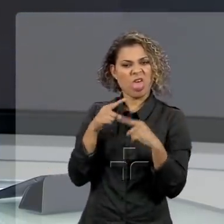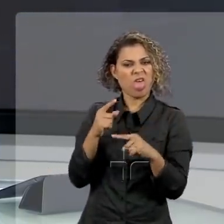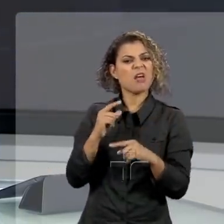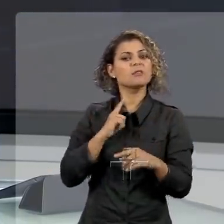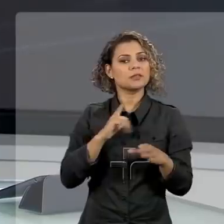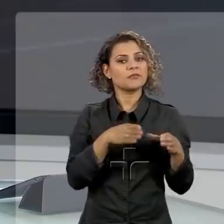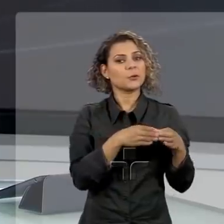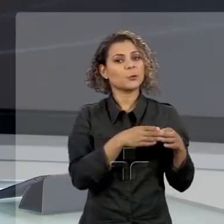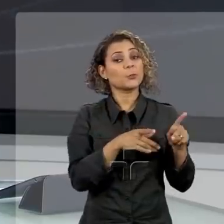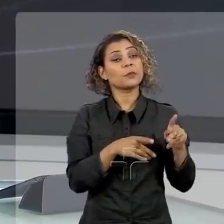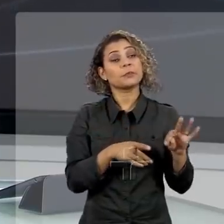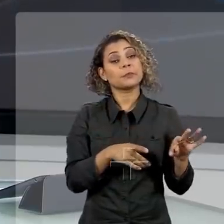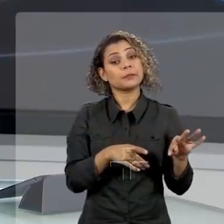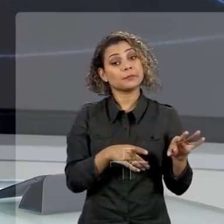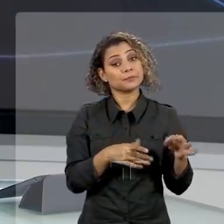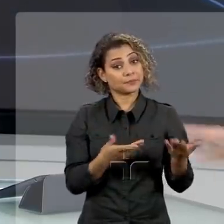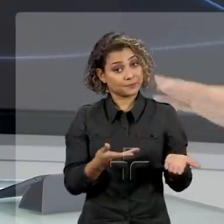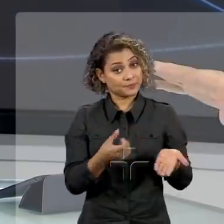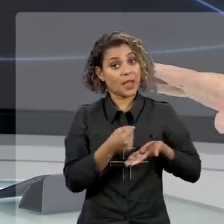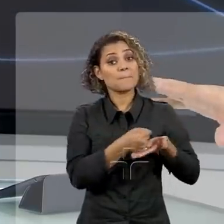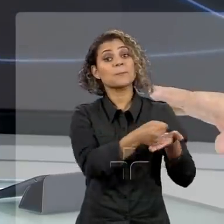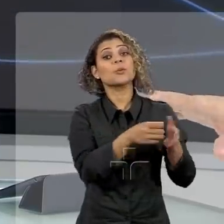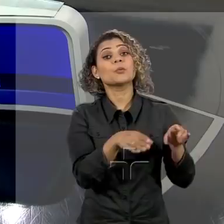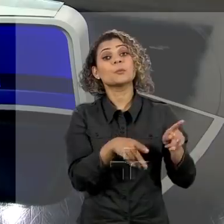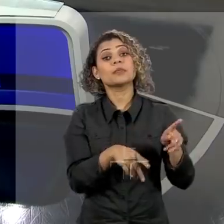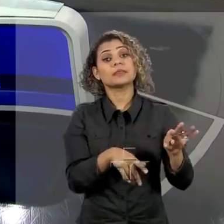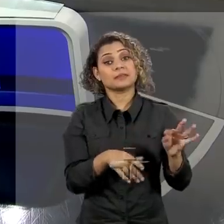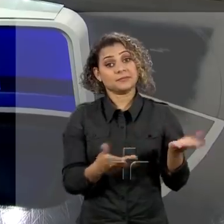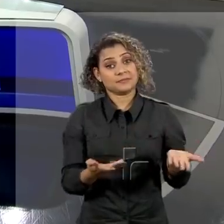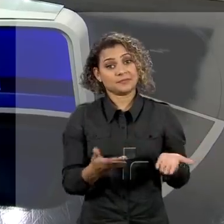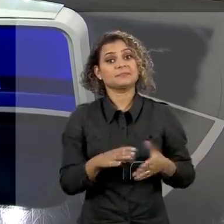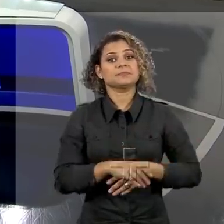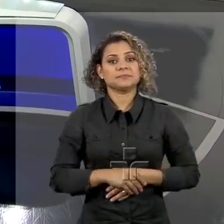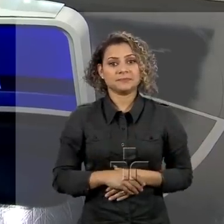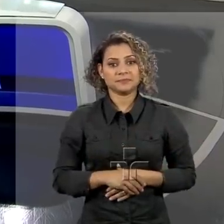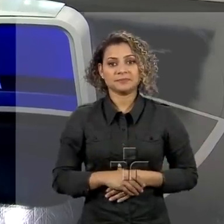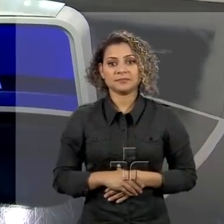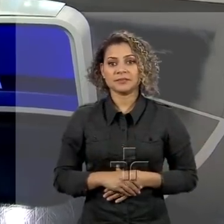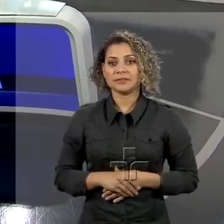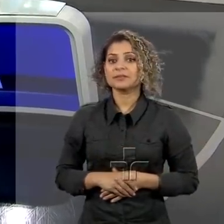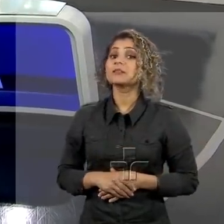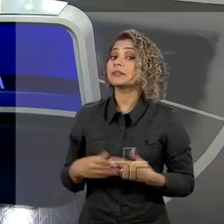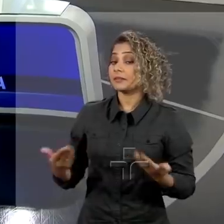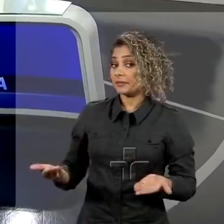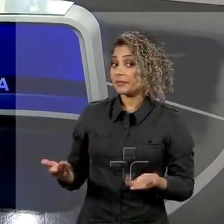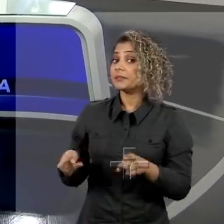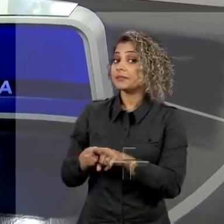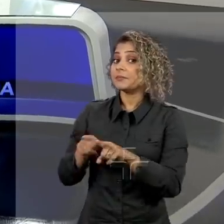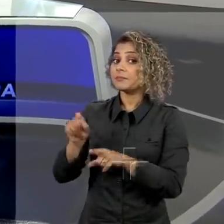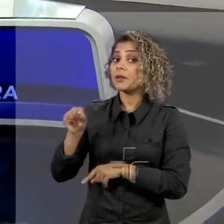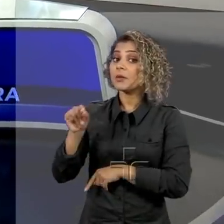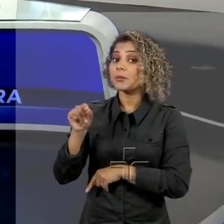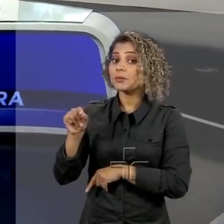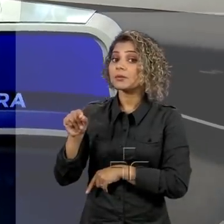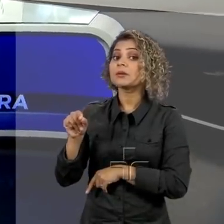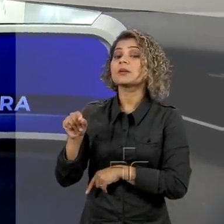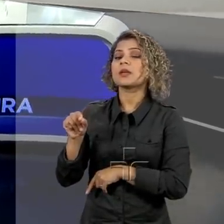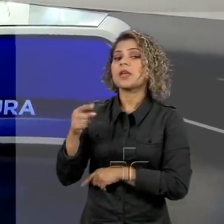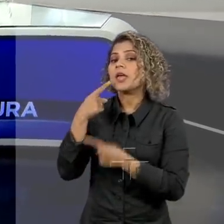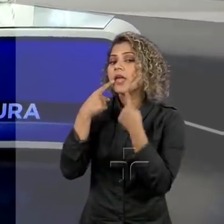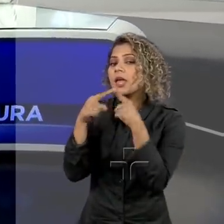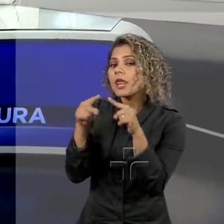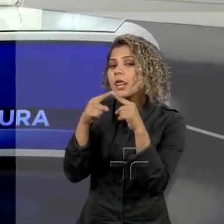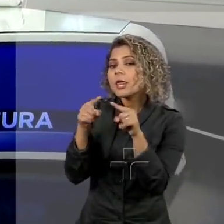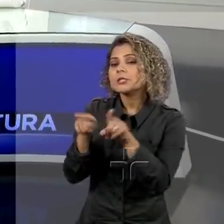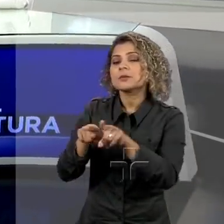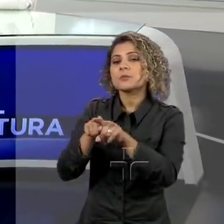principalmente do PT e aliados, né? Ali no conjunto de entrevistados pareceu que tinha mais elogios que crítica, né? Mas a crítica foi aquilo que a